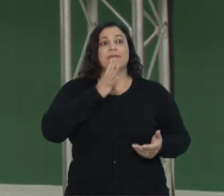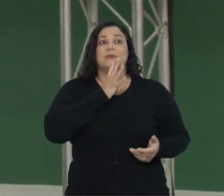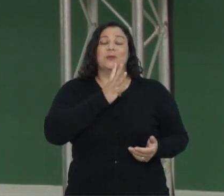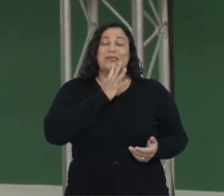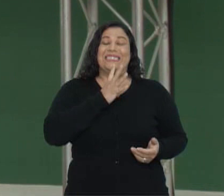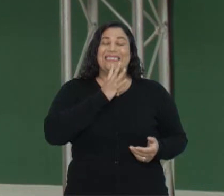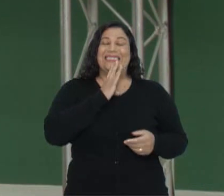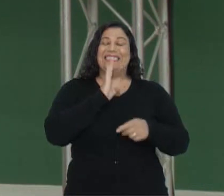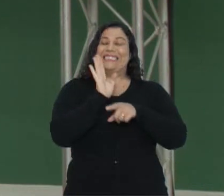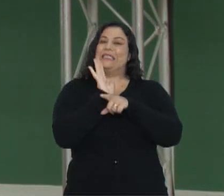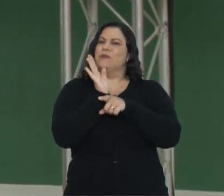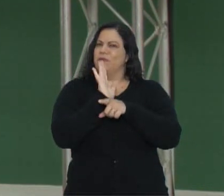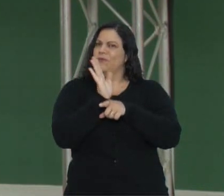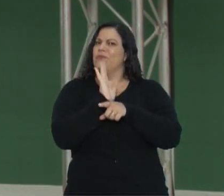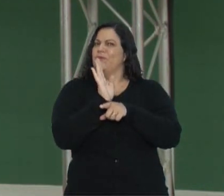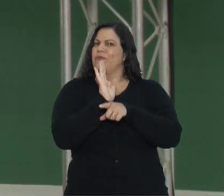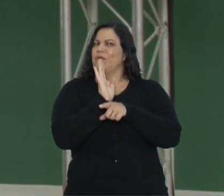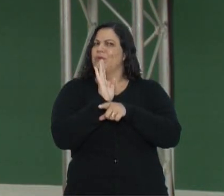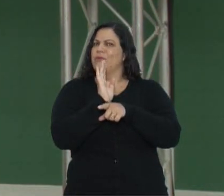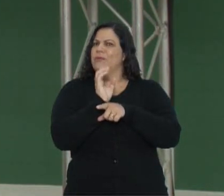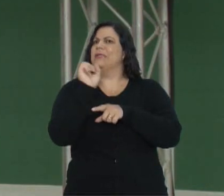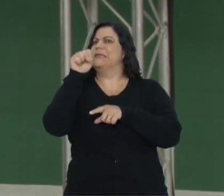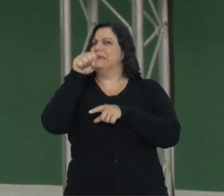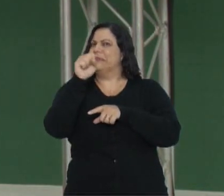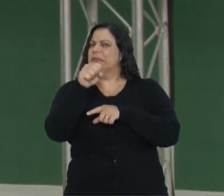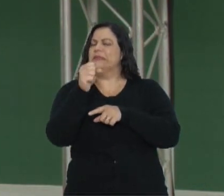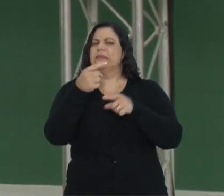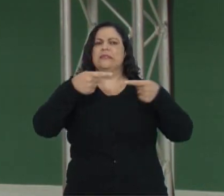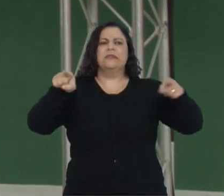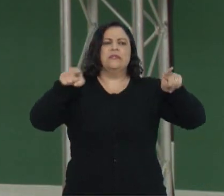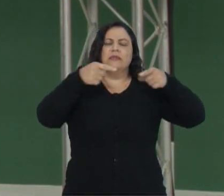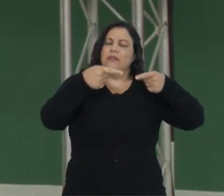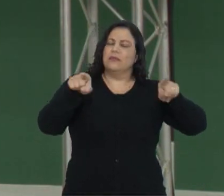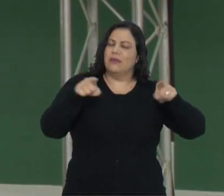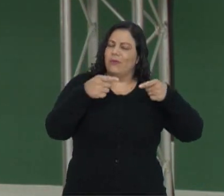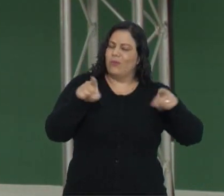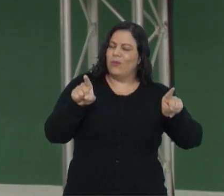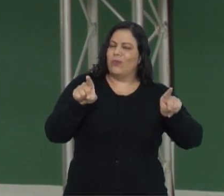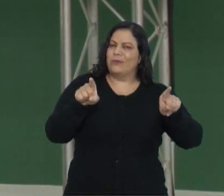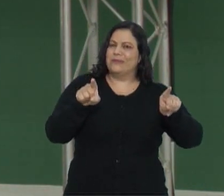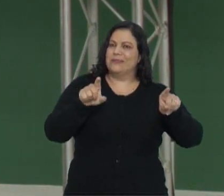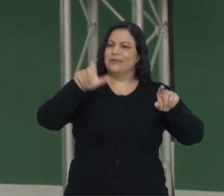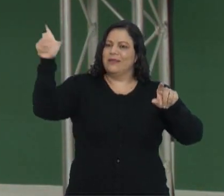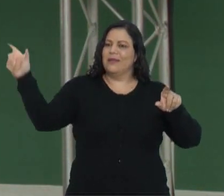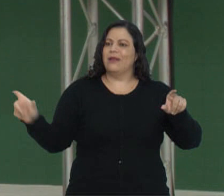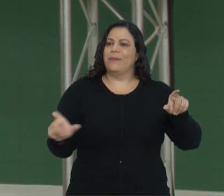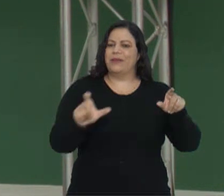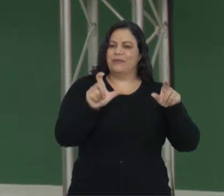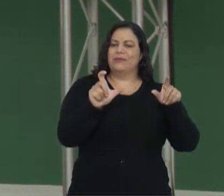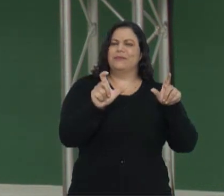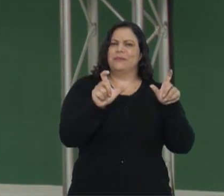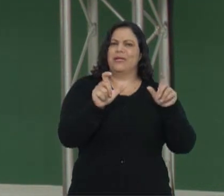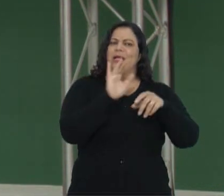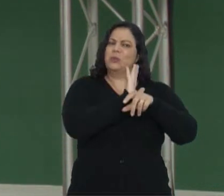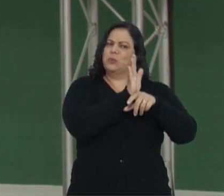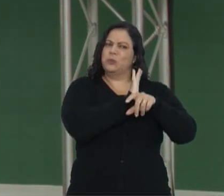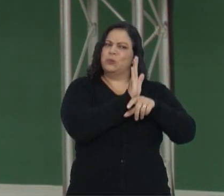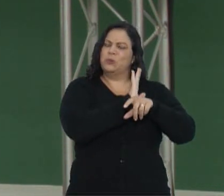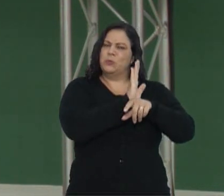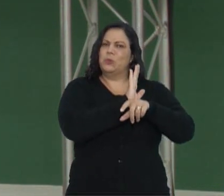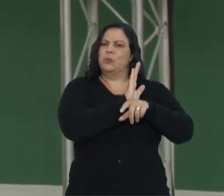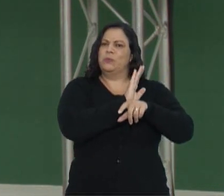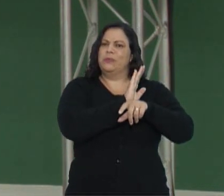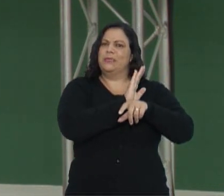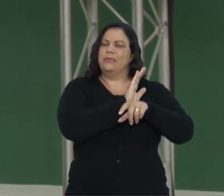suspense, mas tem o filme O Aviador, que ele pega uma outra parte dessa tocata e para uma cena de ação. E,